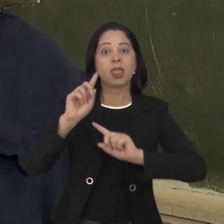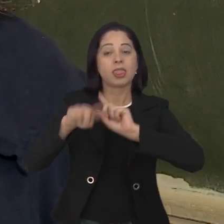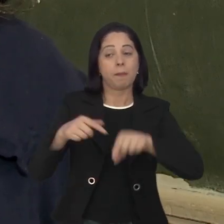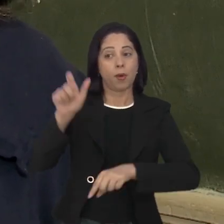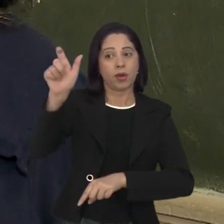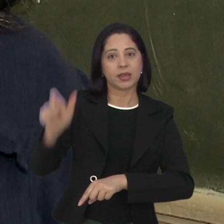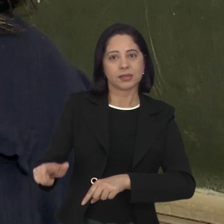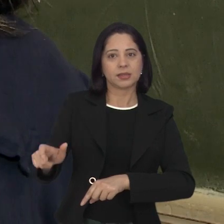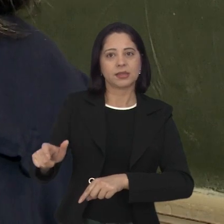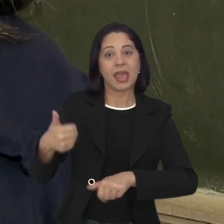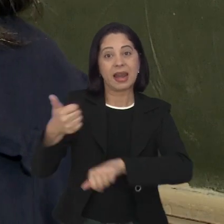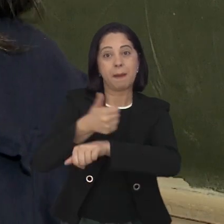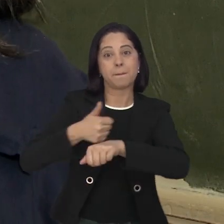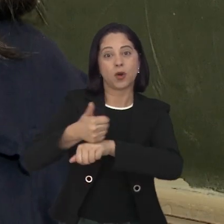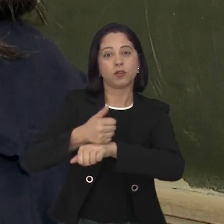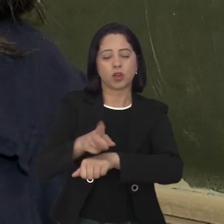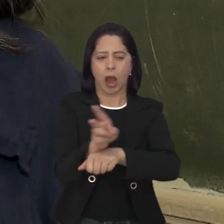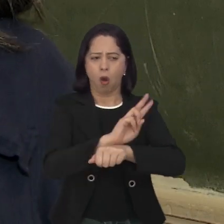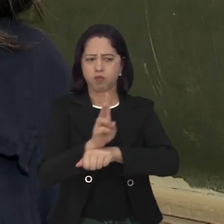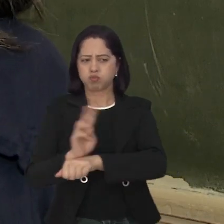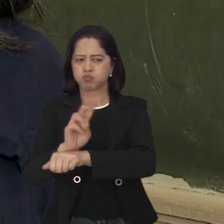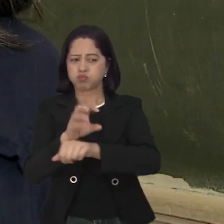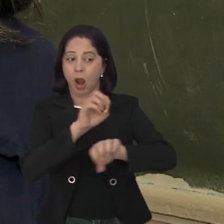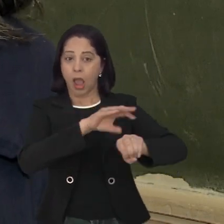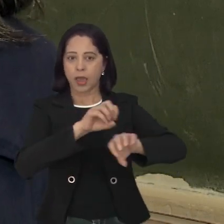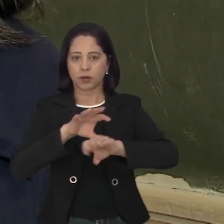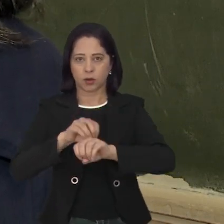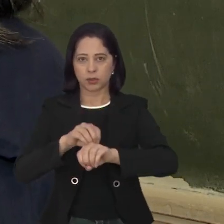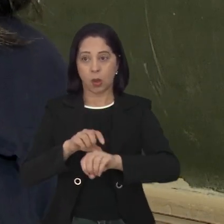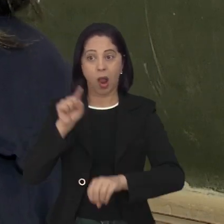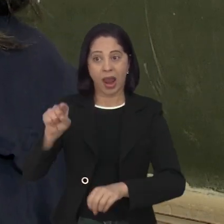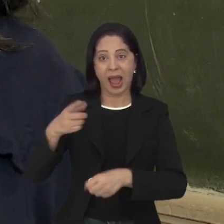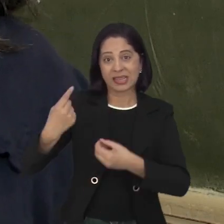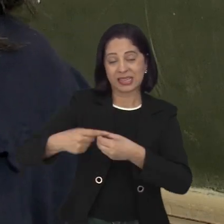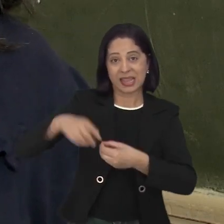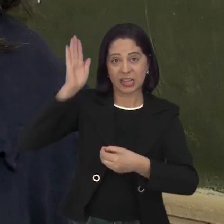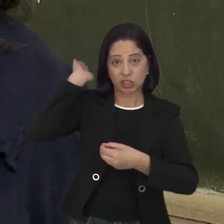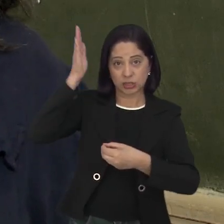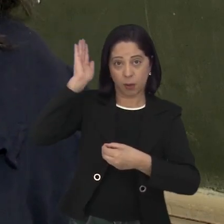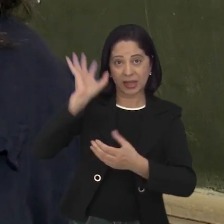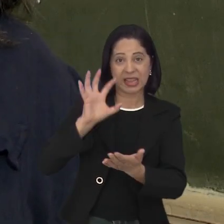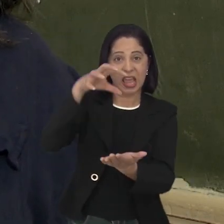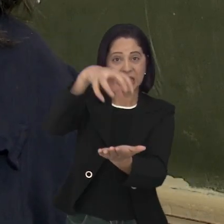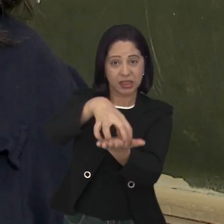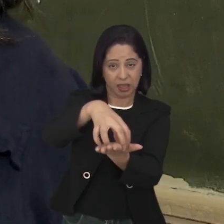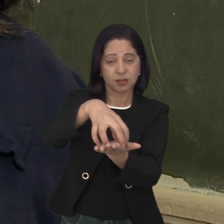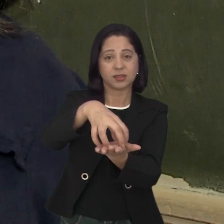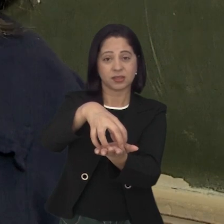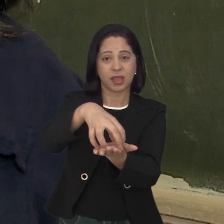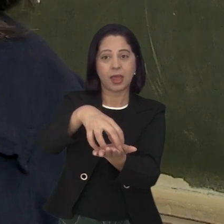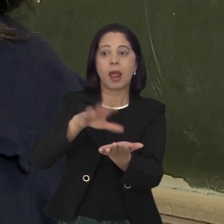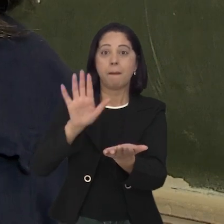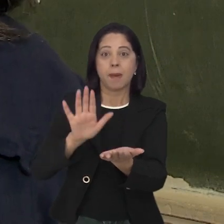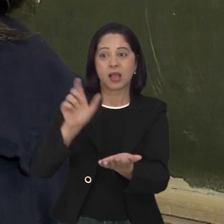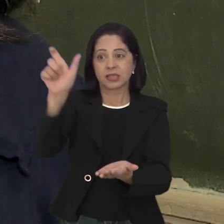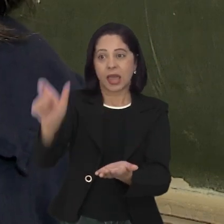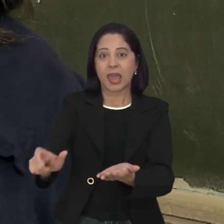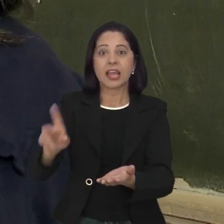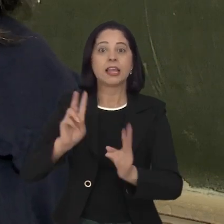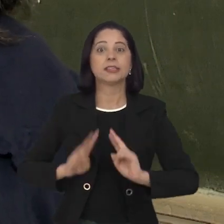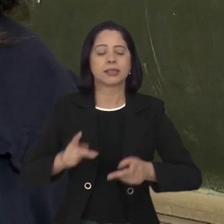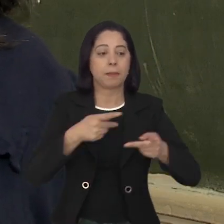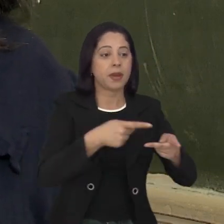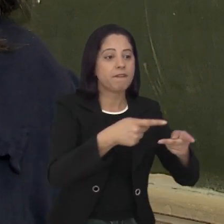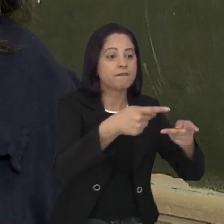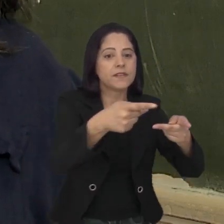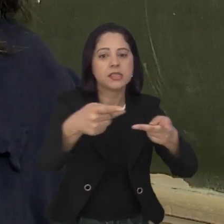formado em São Paulo e ele se torna inspetor de educação da região do Vale do Paraíba eh em Taubaté era sede Regional